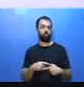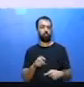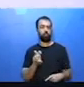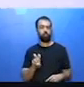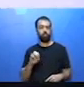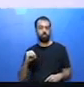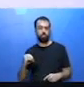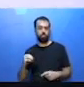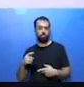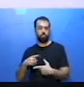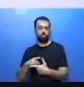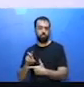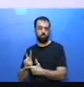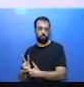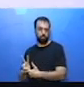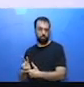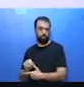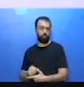2, 25.